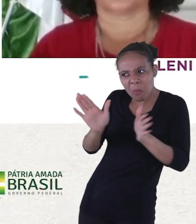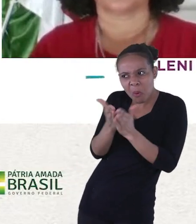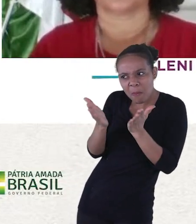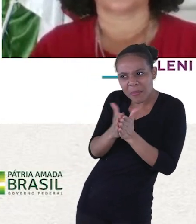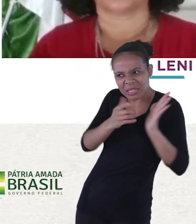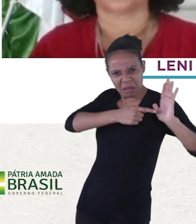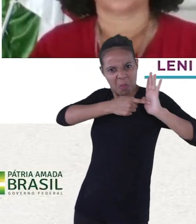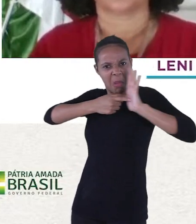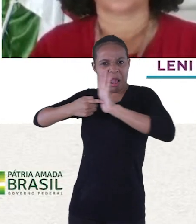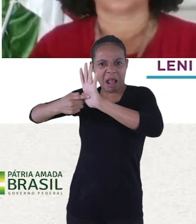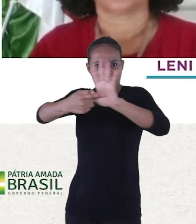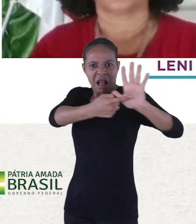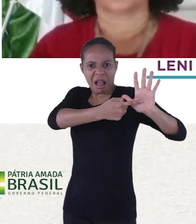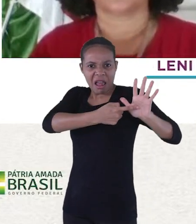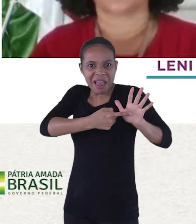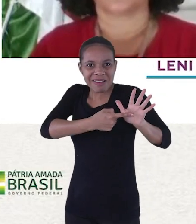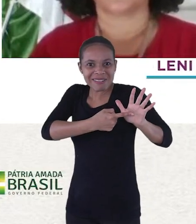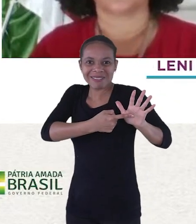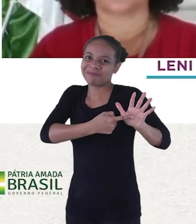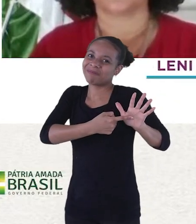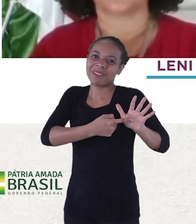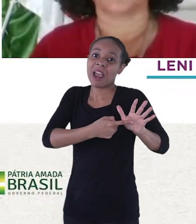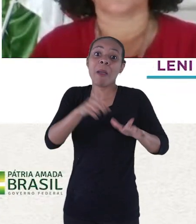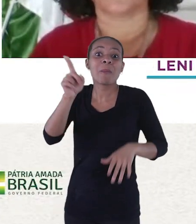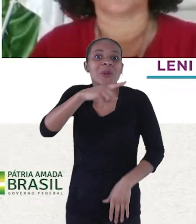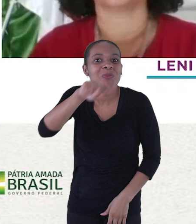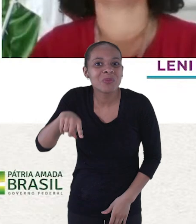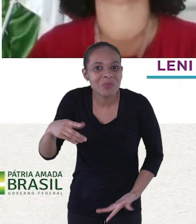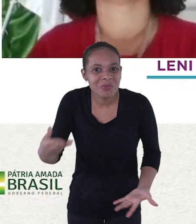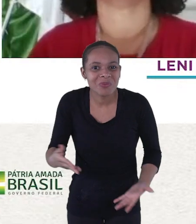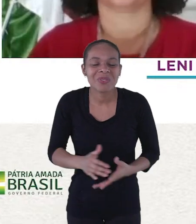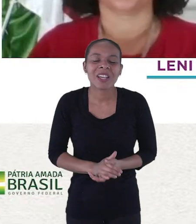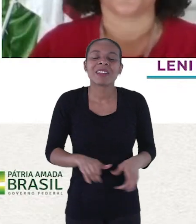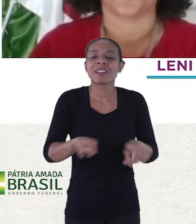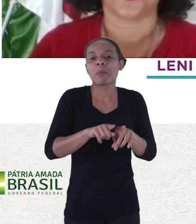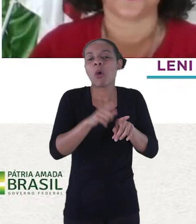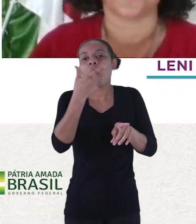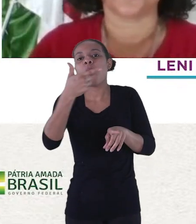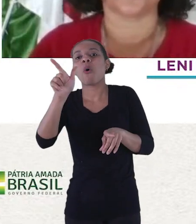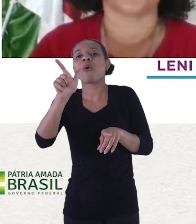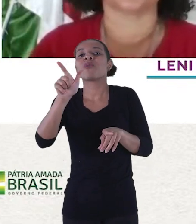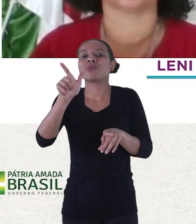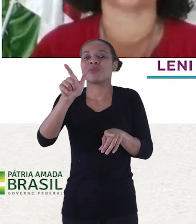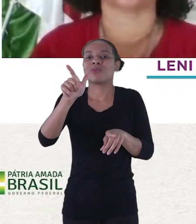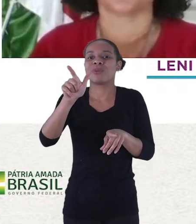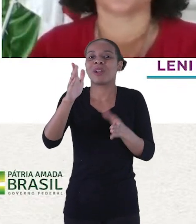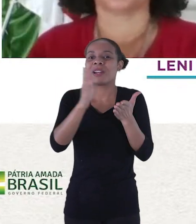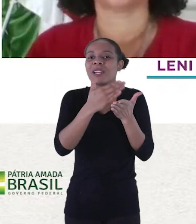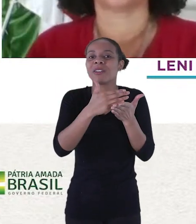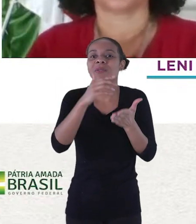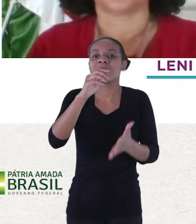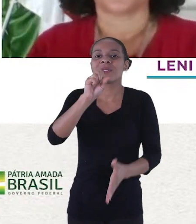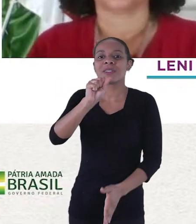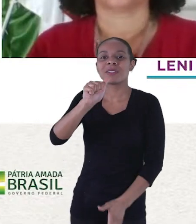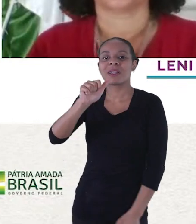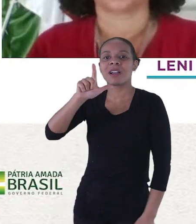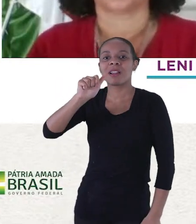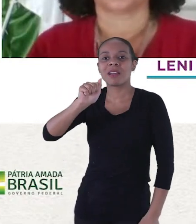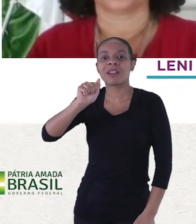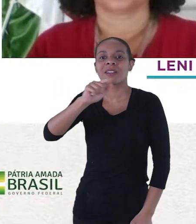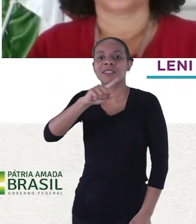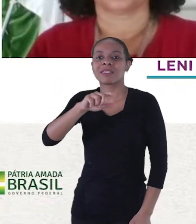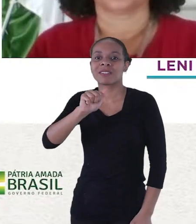Carolina foi proibido em Portugal, em 61, pelo Salazar, porque mostrava a pobreza, né? É um livro dito